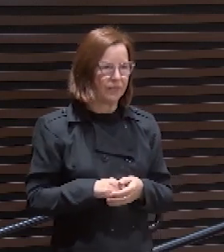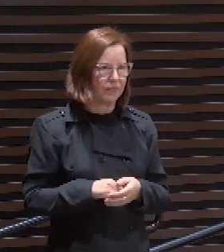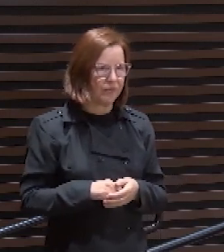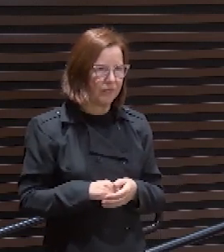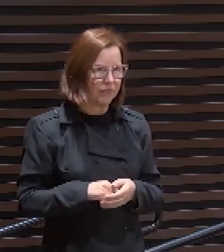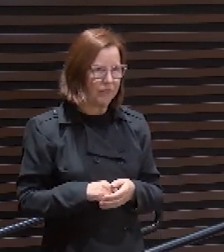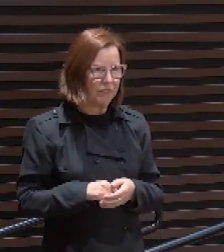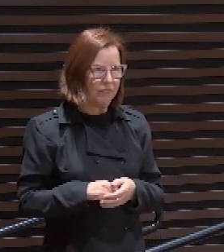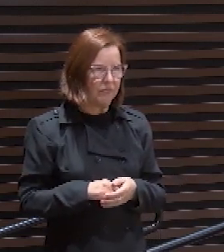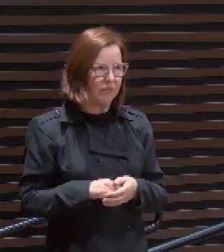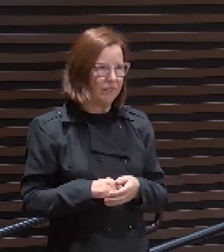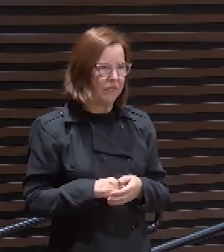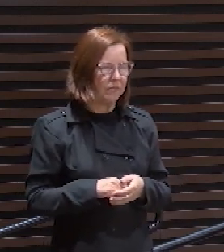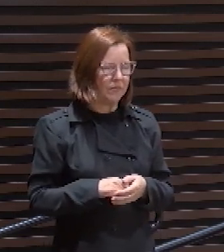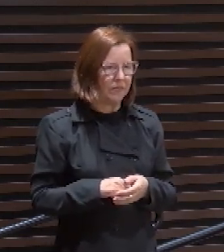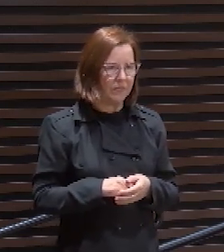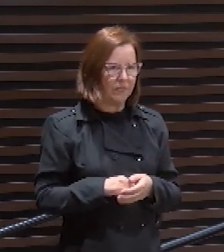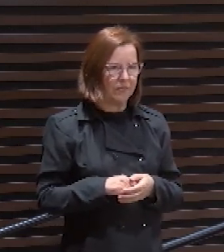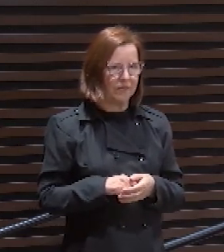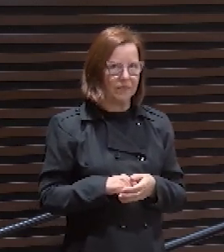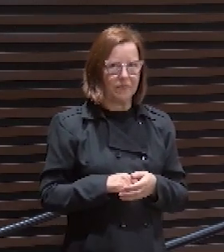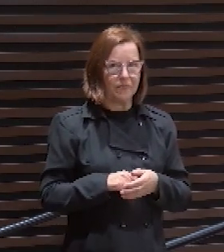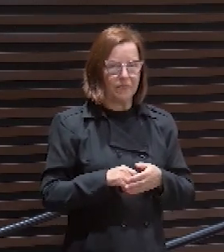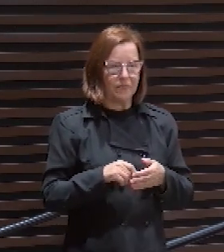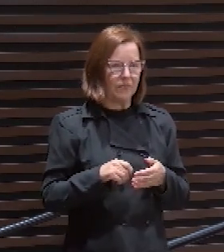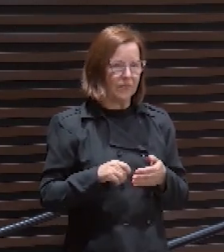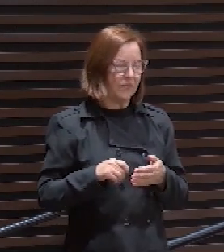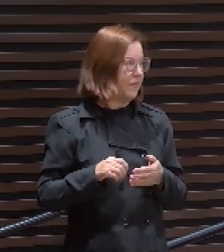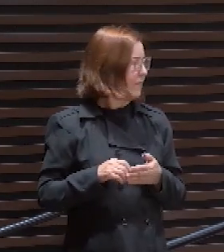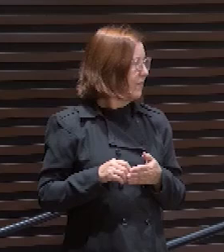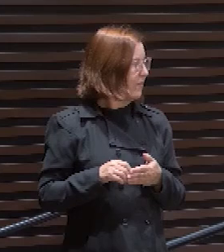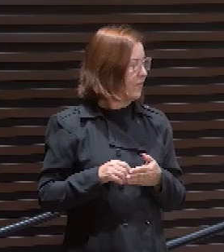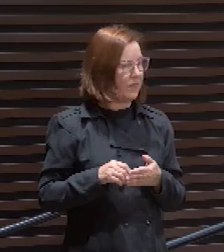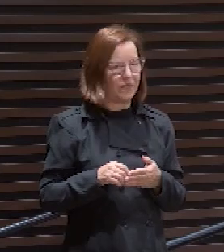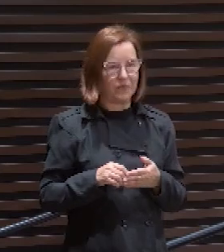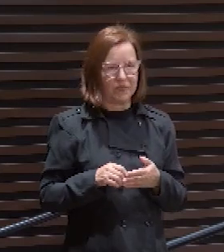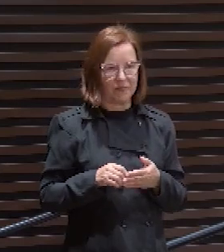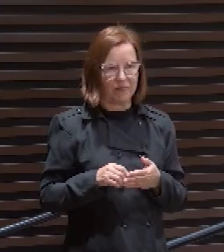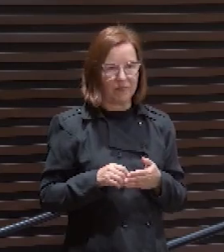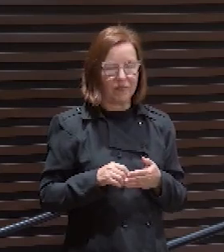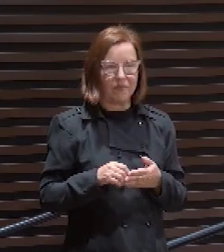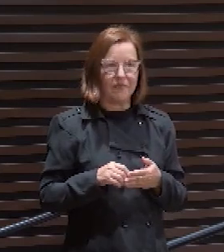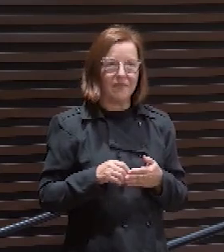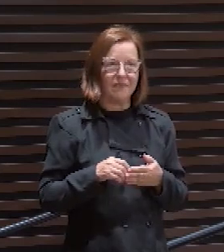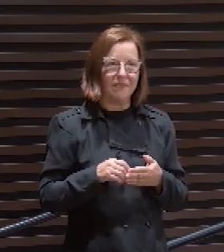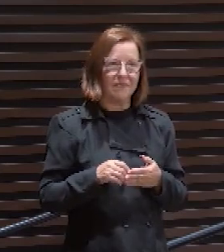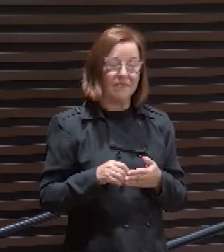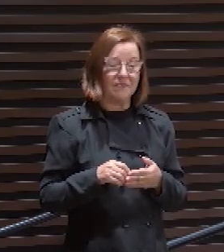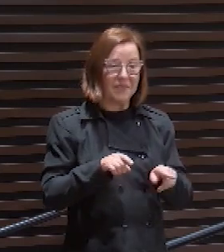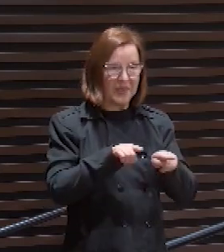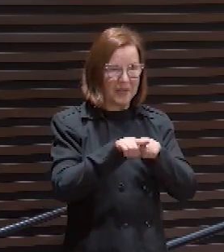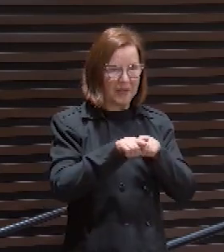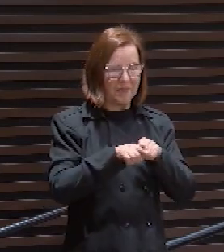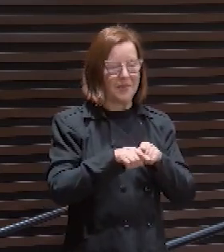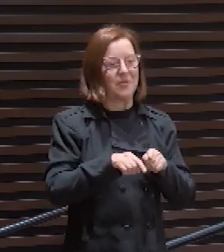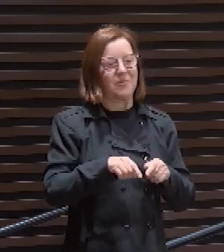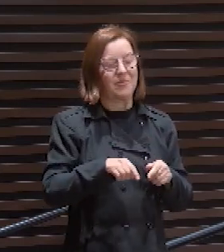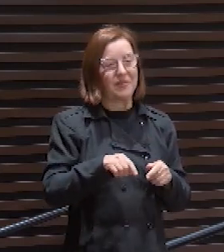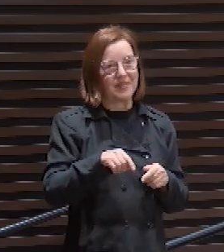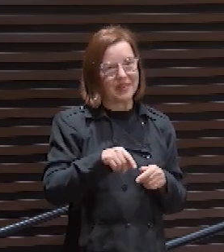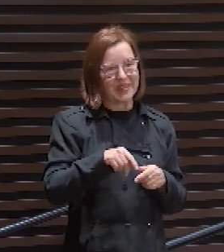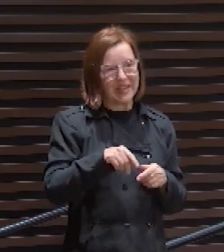Coríntios. Que alegria poder se reunir com a igreja e ver como nós proclamamos a palavra de Deus. Irmãos, a pessoa de